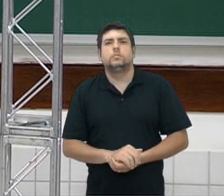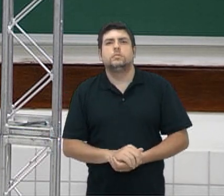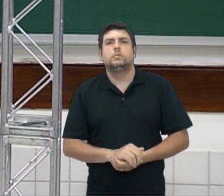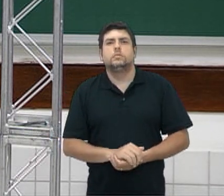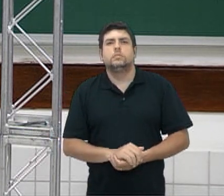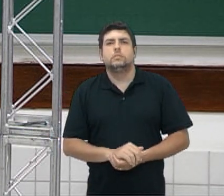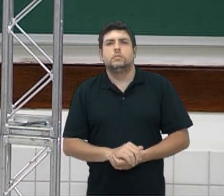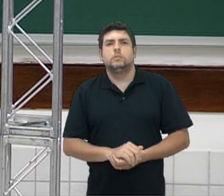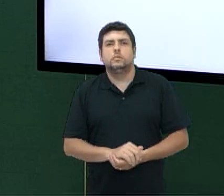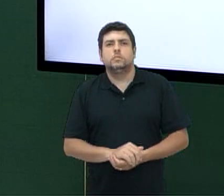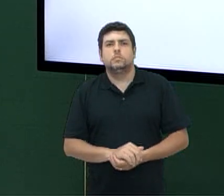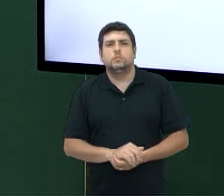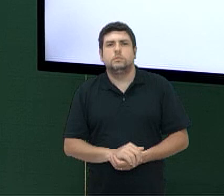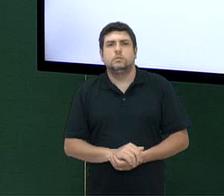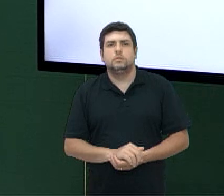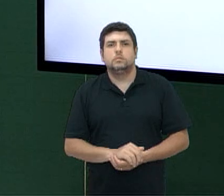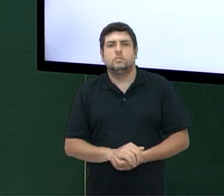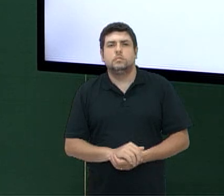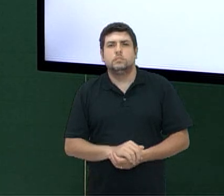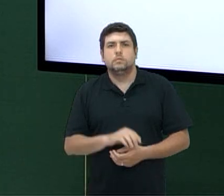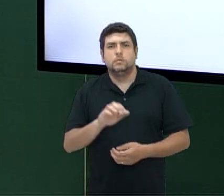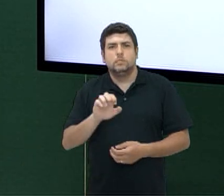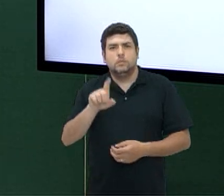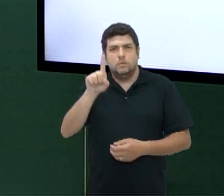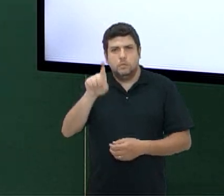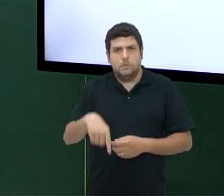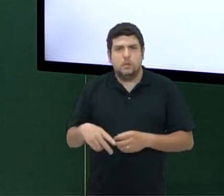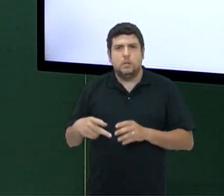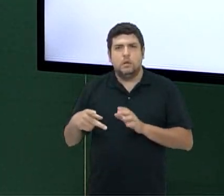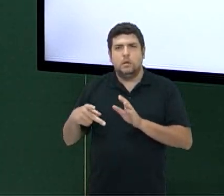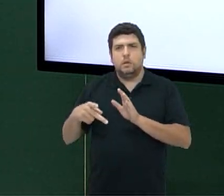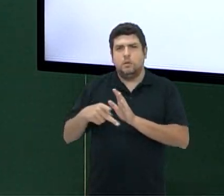matemática que tem